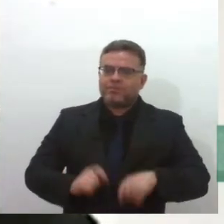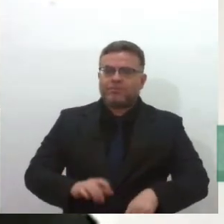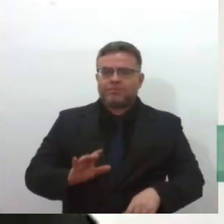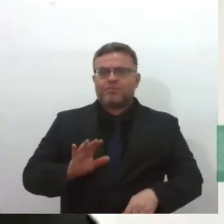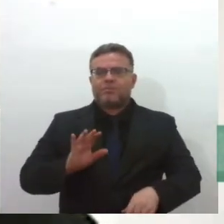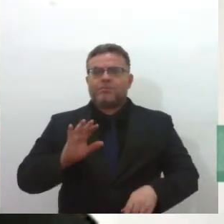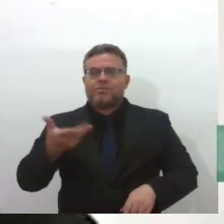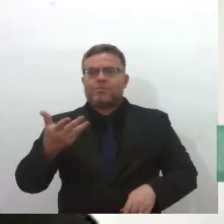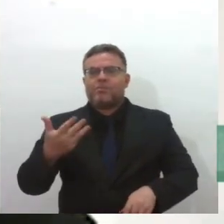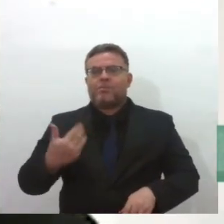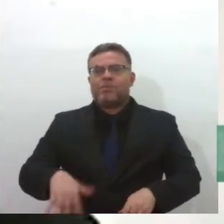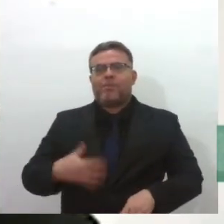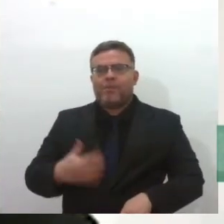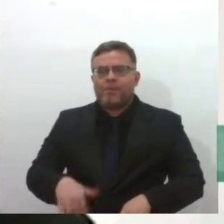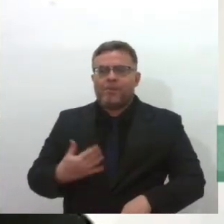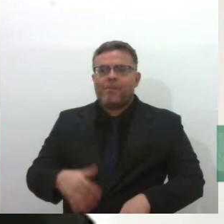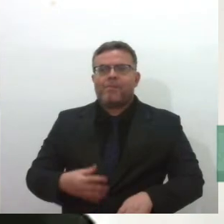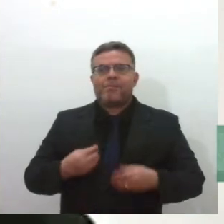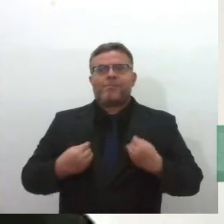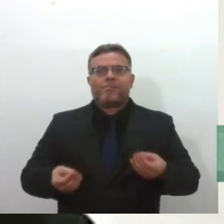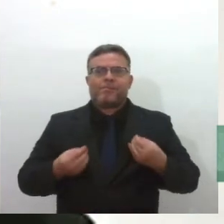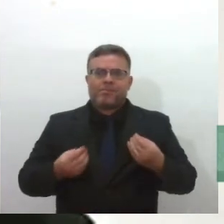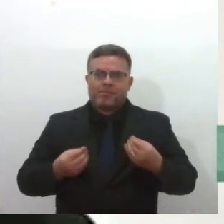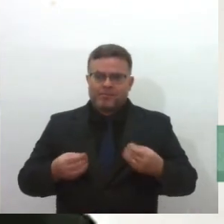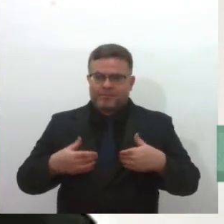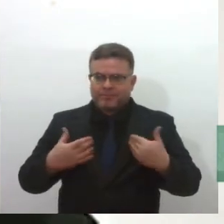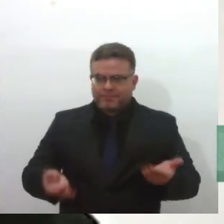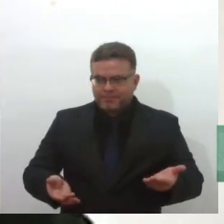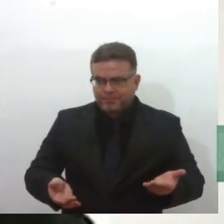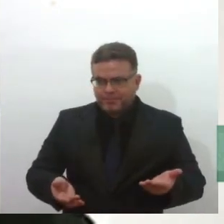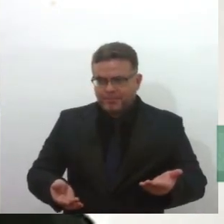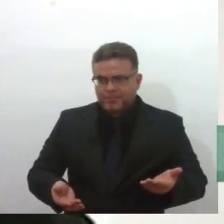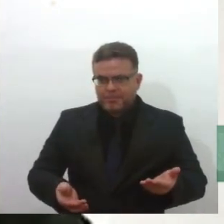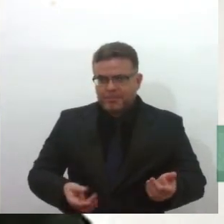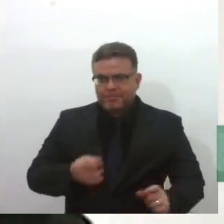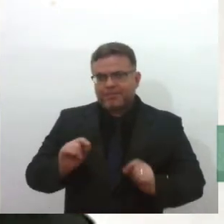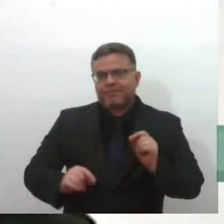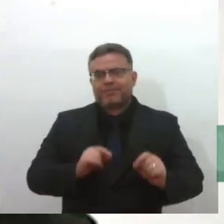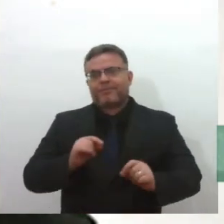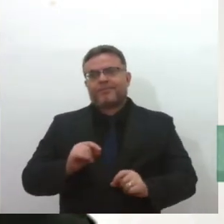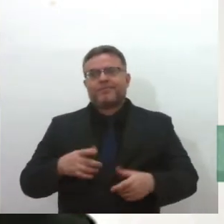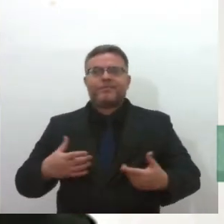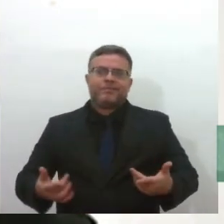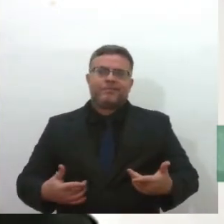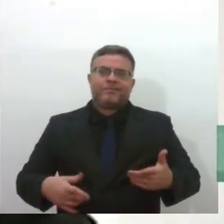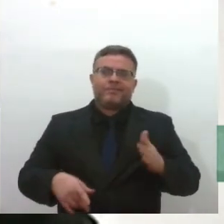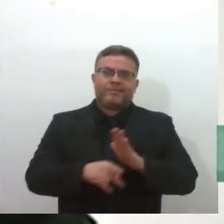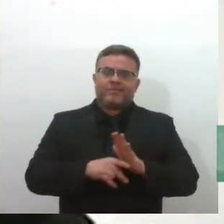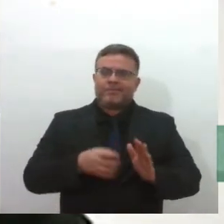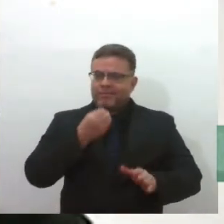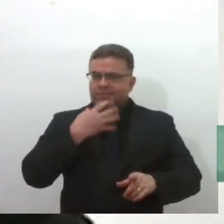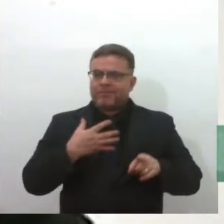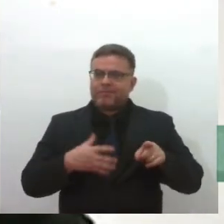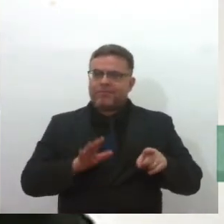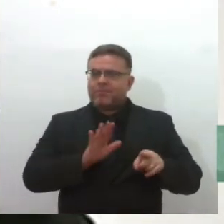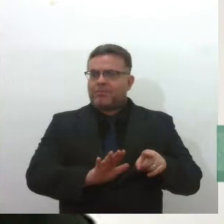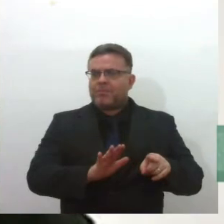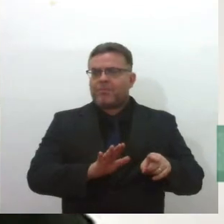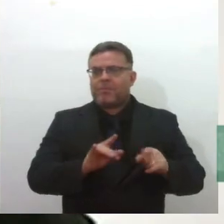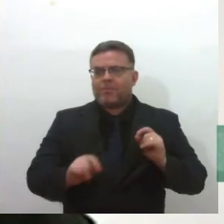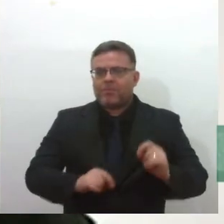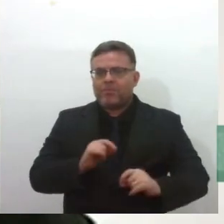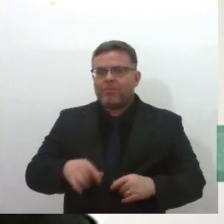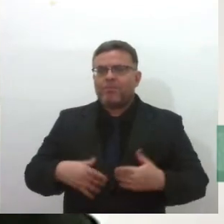primeira observação de uma análise assim, mais superficial, levar a crer que você punindo com mais rigor aquele que utiliza assim, da